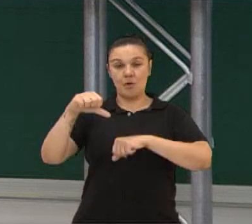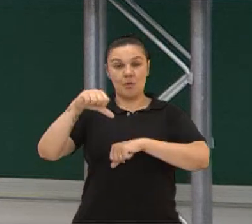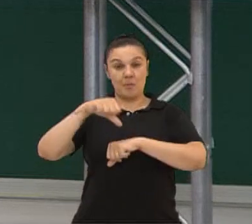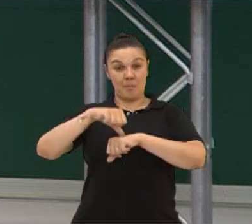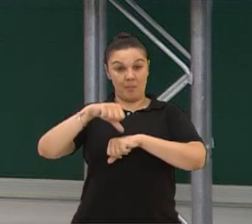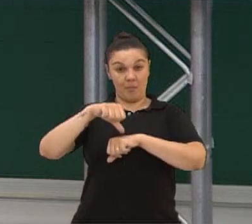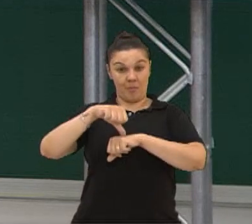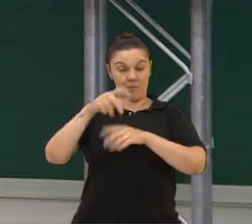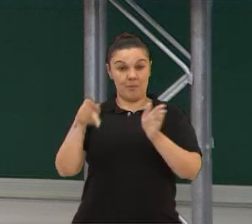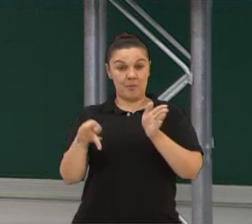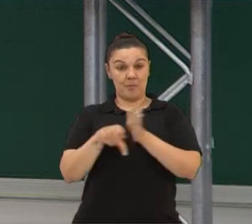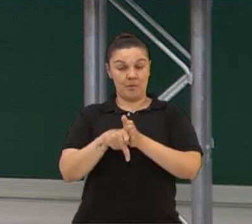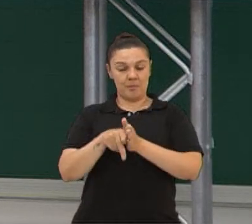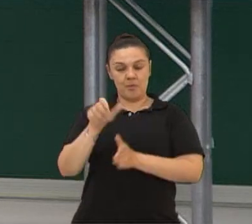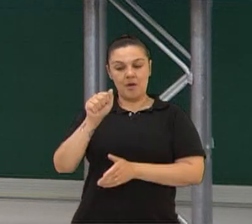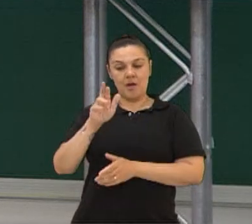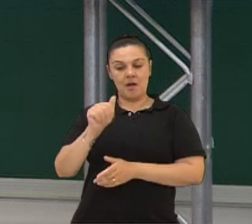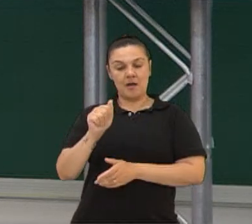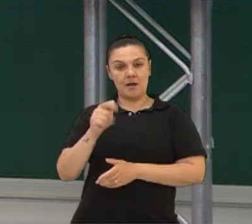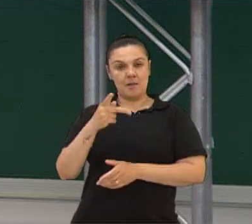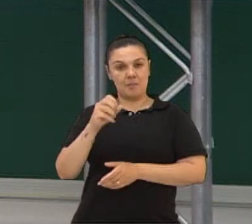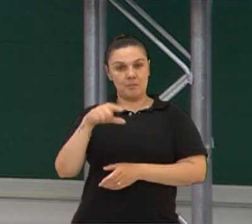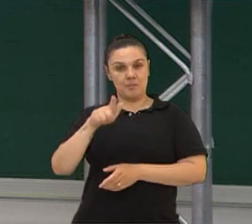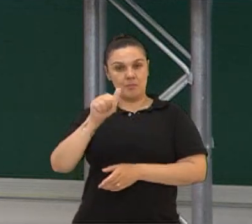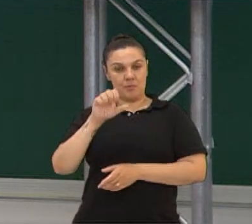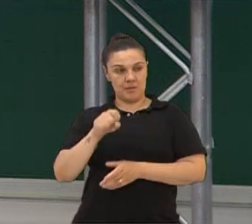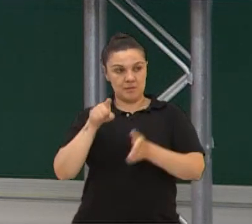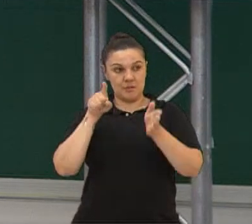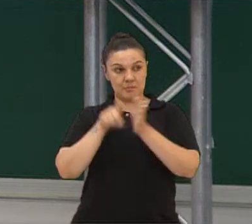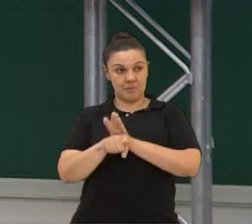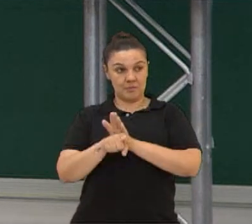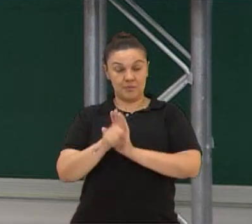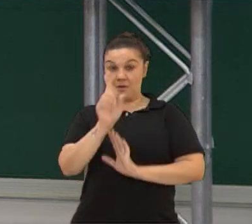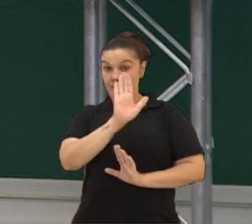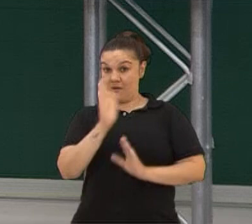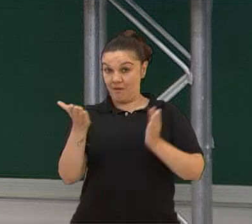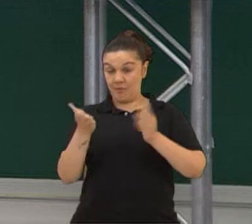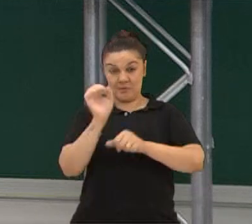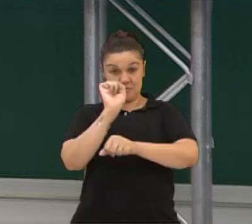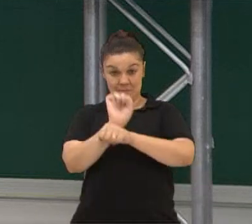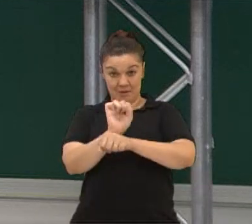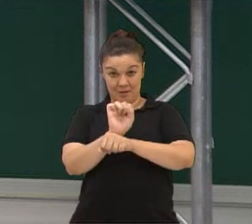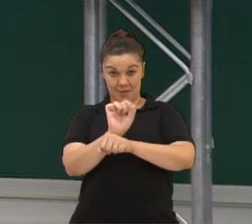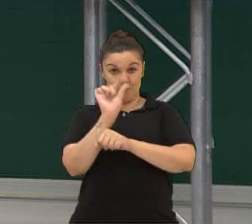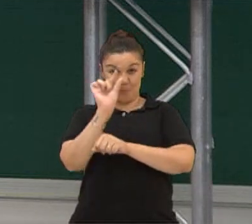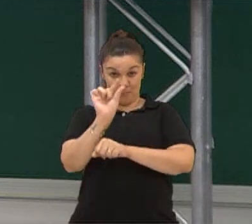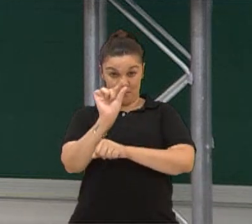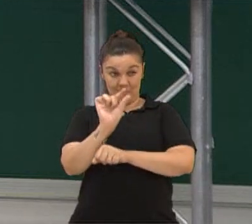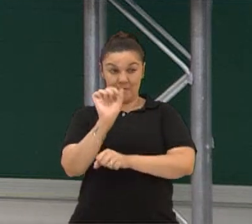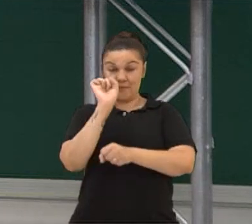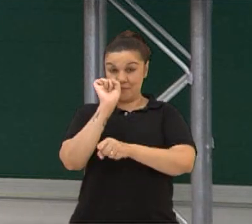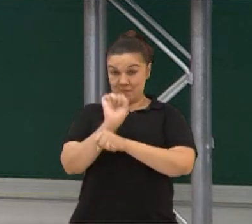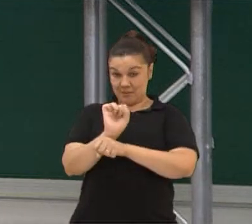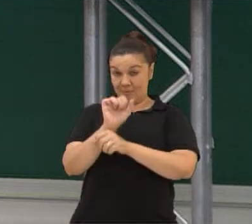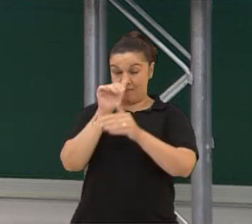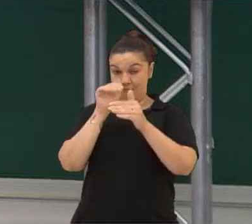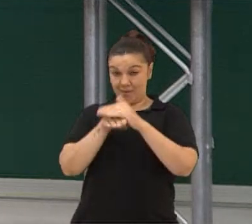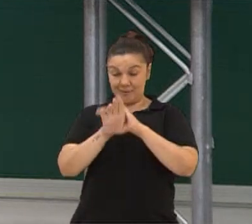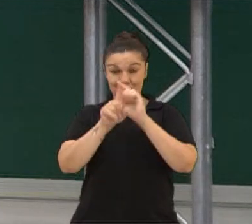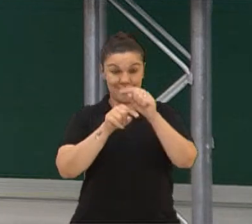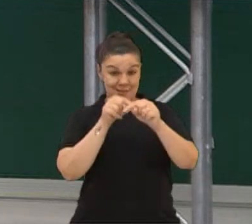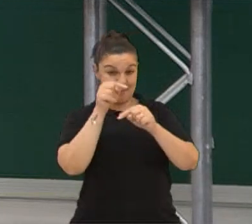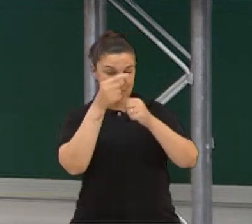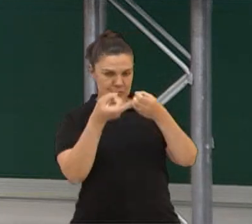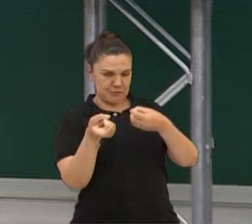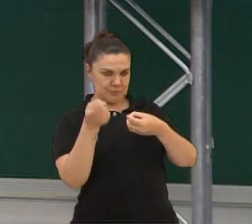de Arapongas, ele tem uma pergunta aqui bem interessante. Mas eu não vou fazer a pergunta agora, Tiago, tá? Espere um pouquinho, eu vou deixar ela aqui. Depois que